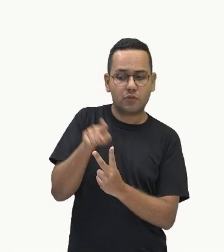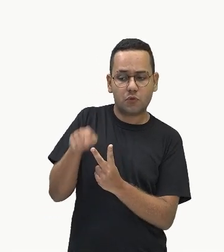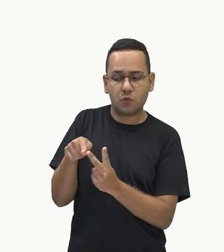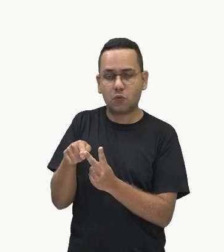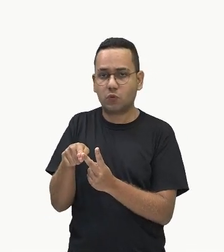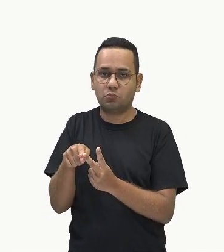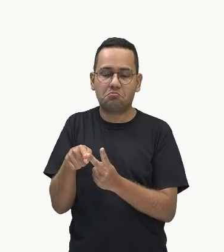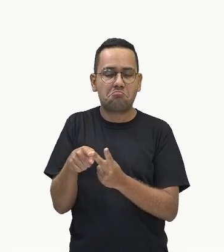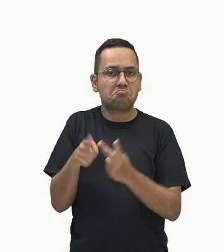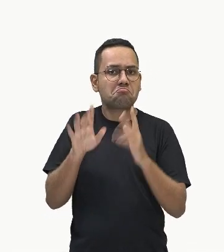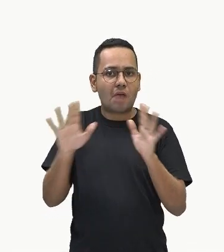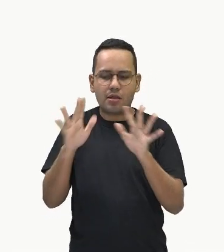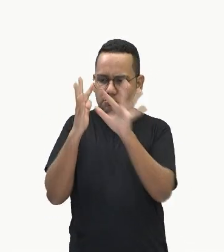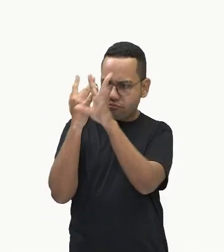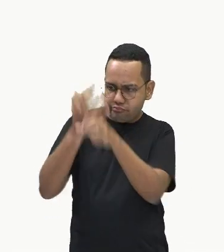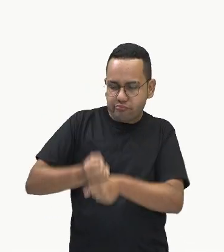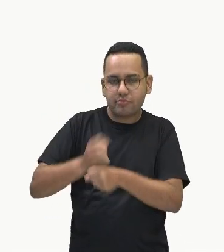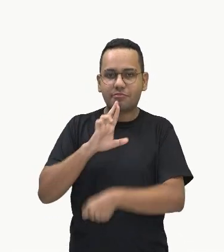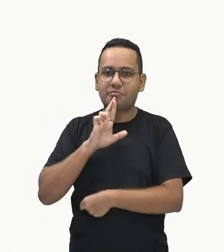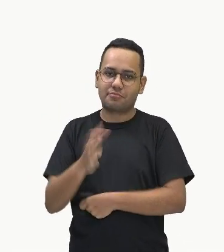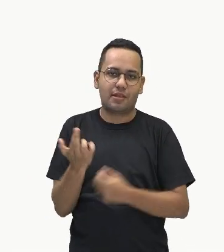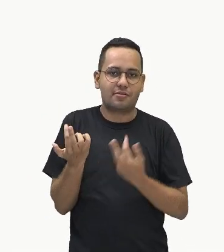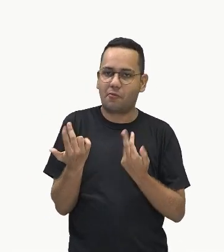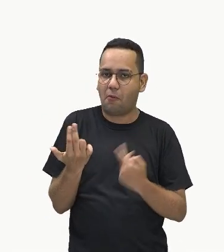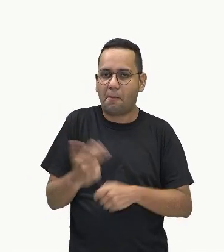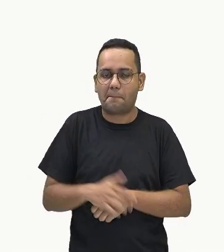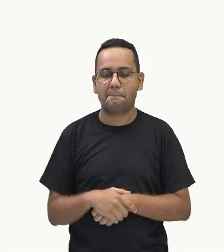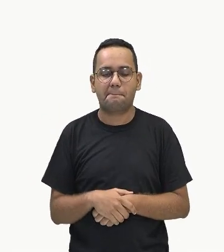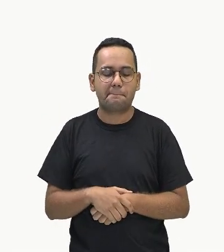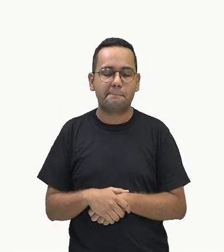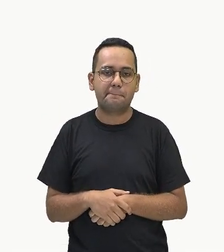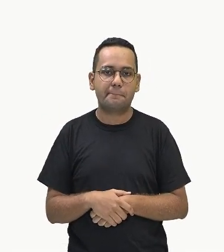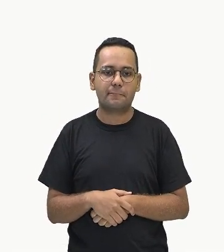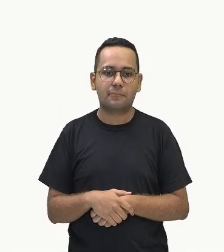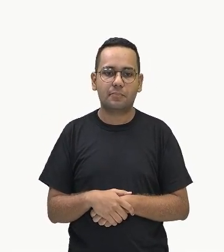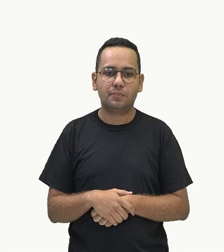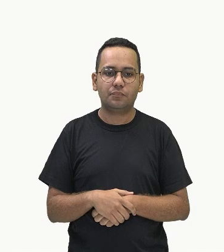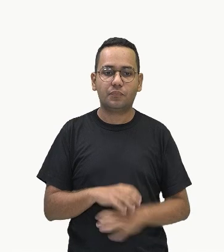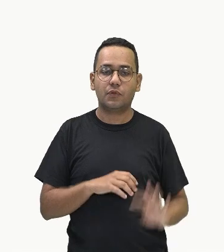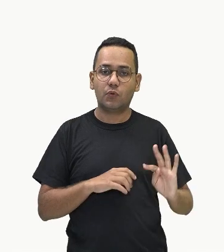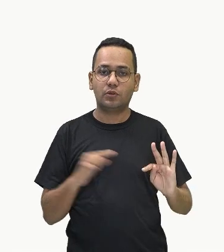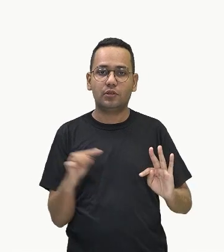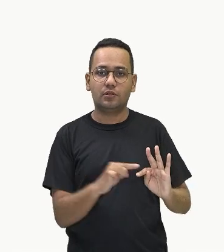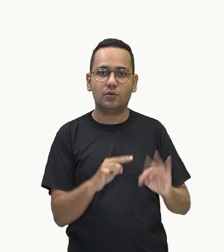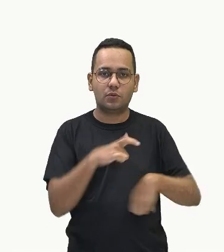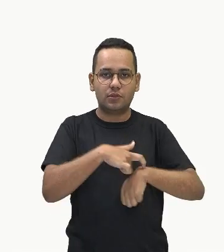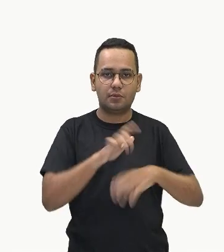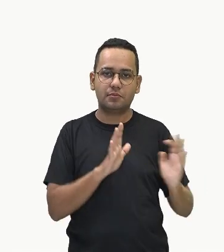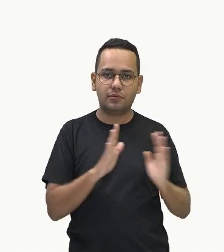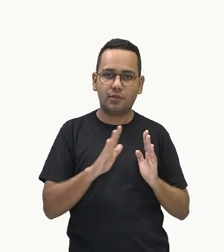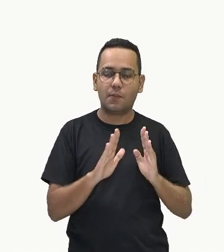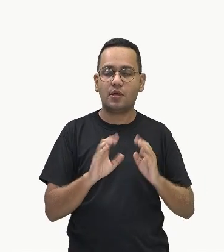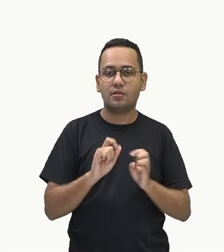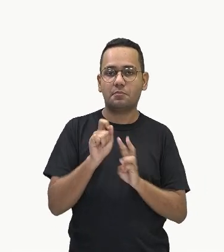o resultado vai ser o mesmo, tá bom? E aí, meu tempo, 3 meses.